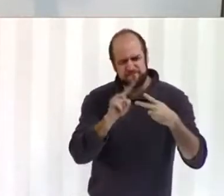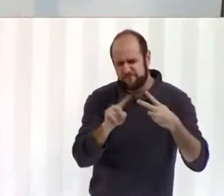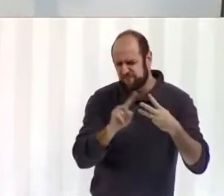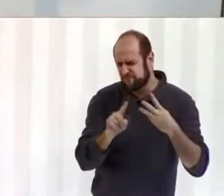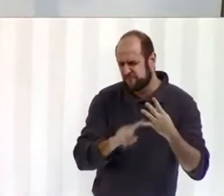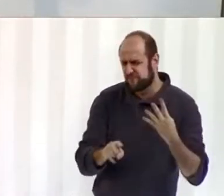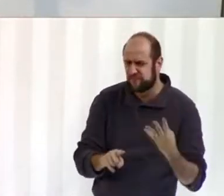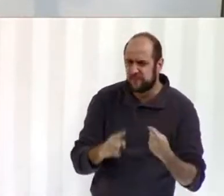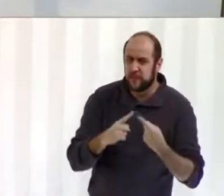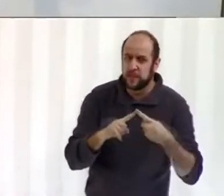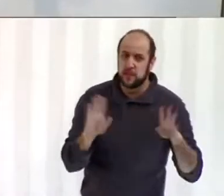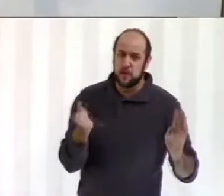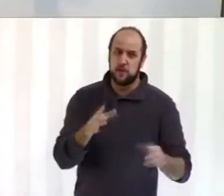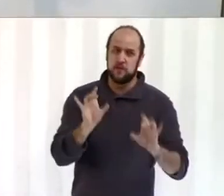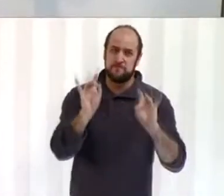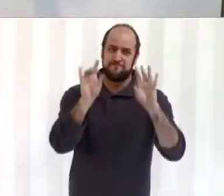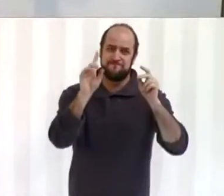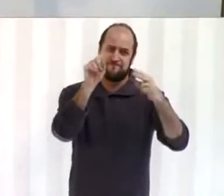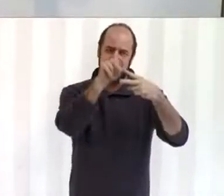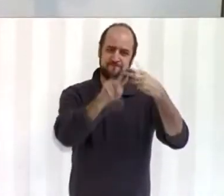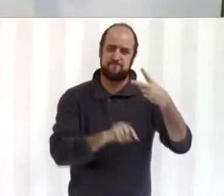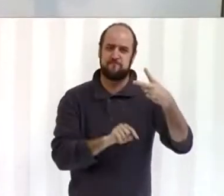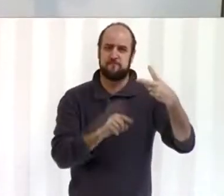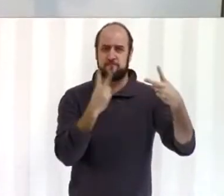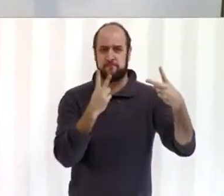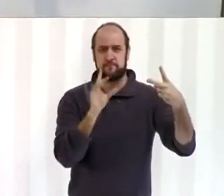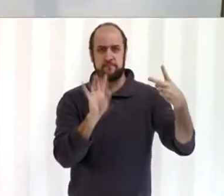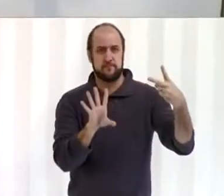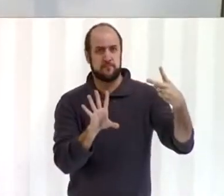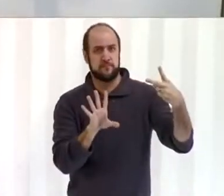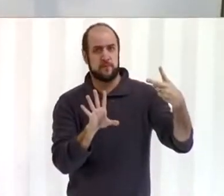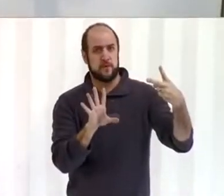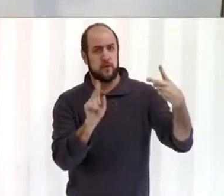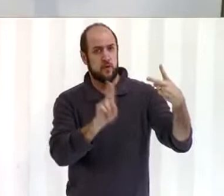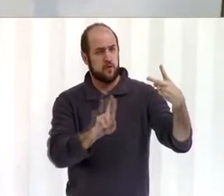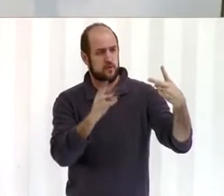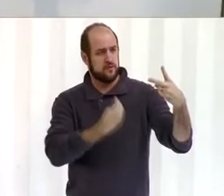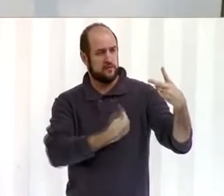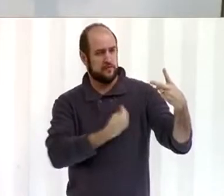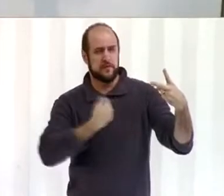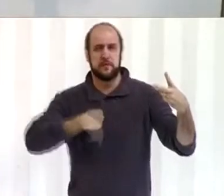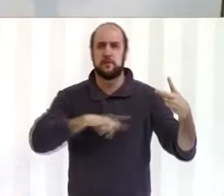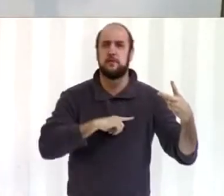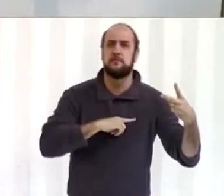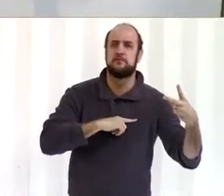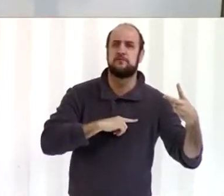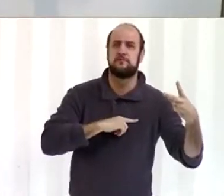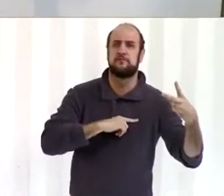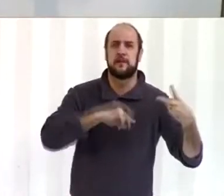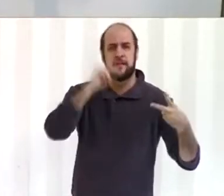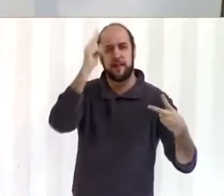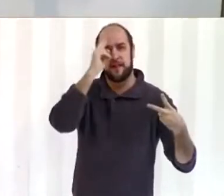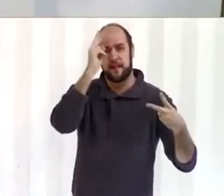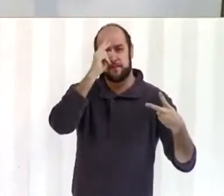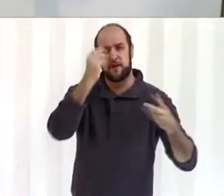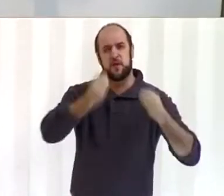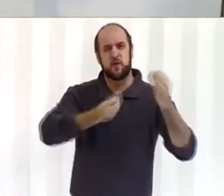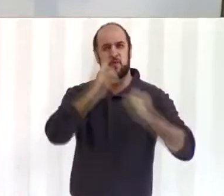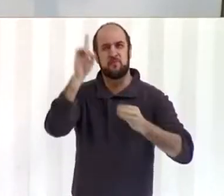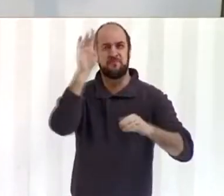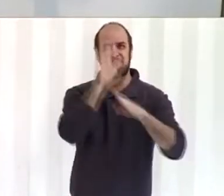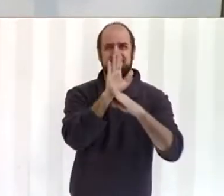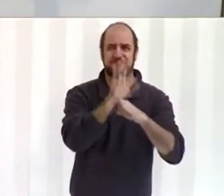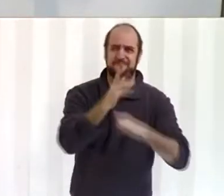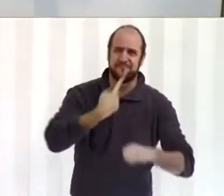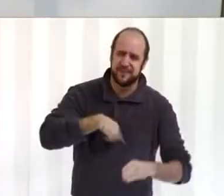duas lições importantes que trazem para nós a lembrança a respeito do poder e da providência de Deus